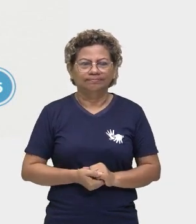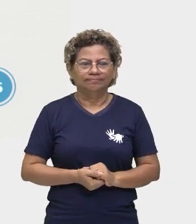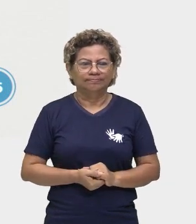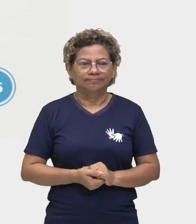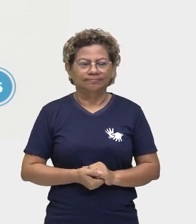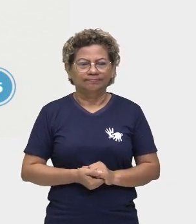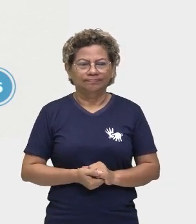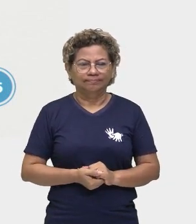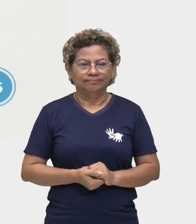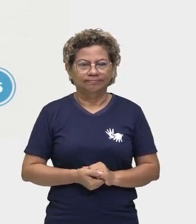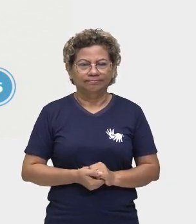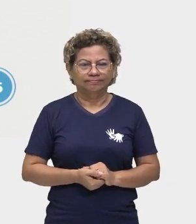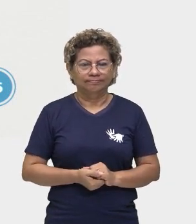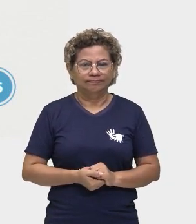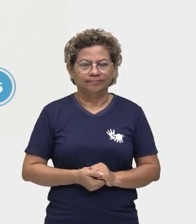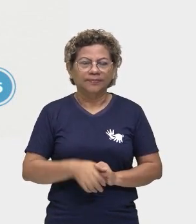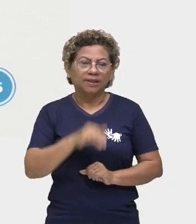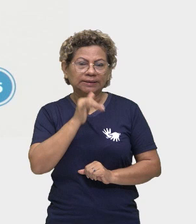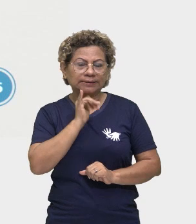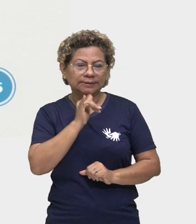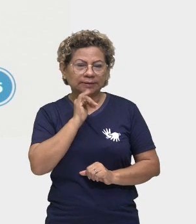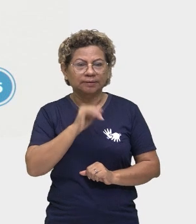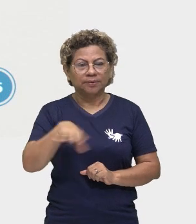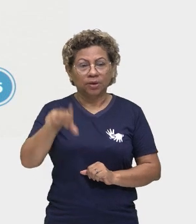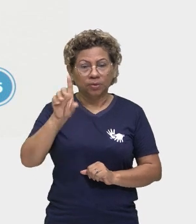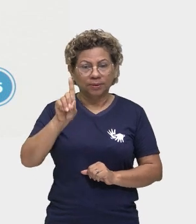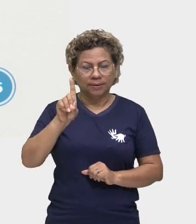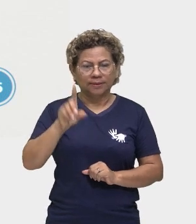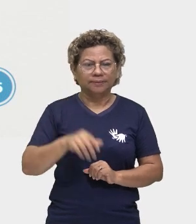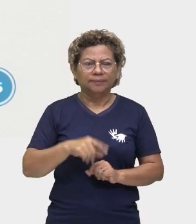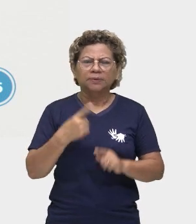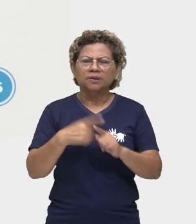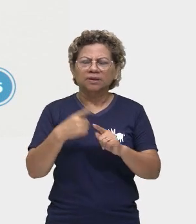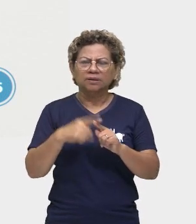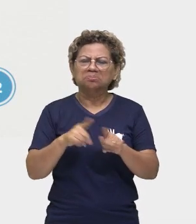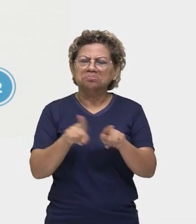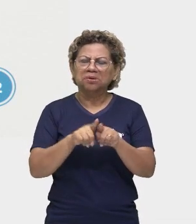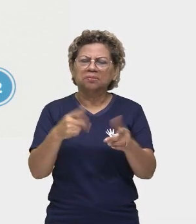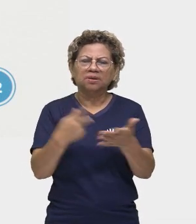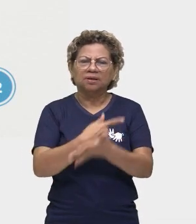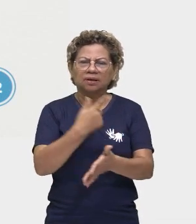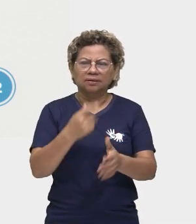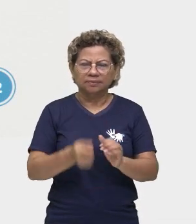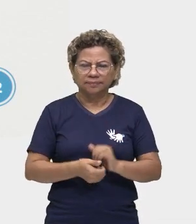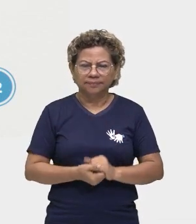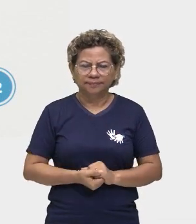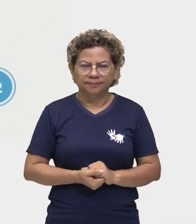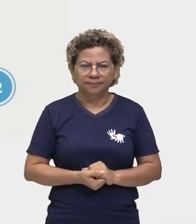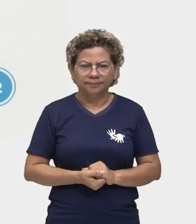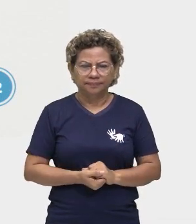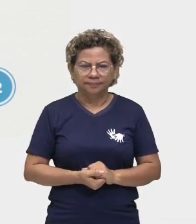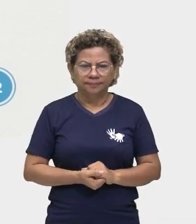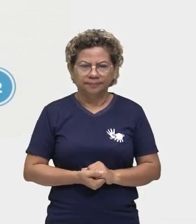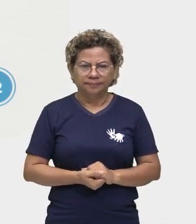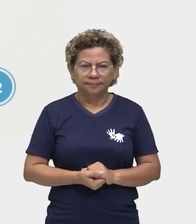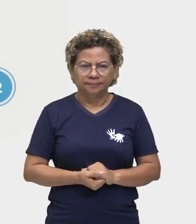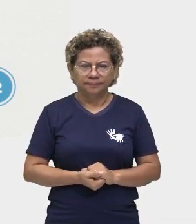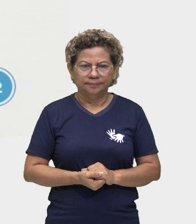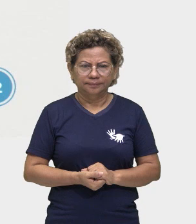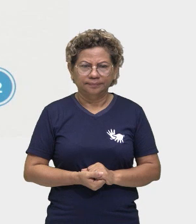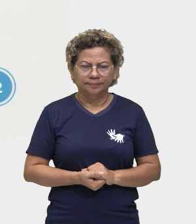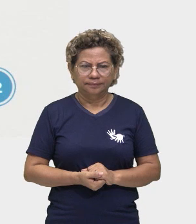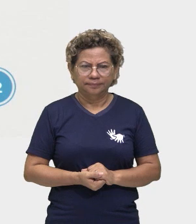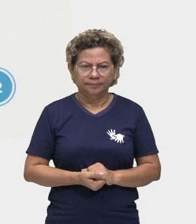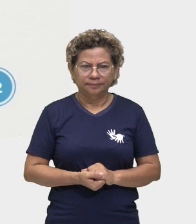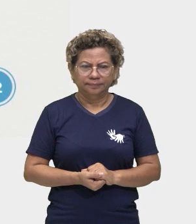vice-versa. O que acontece aqui, ó. Letra D, ela é incorreta por quê? O que diz a letra D?